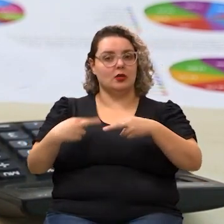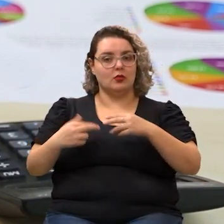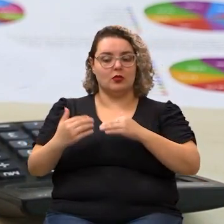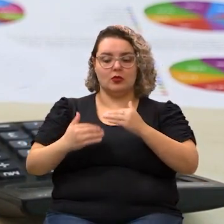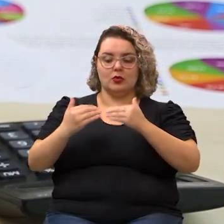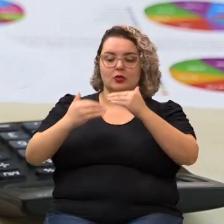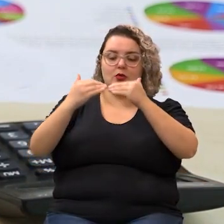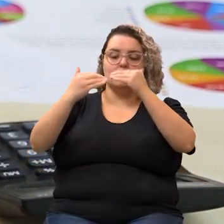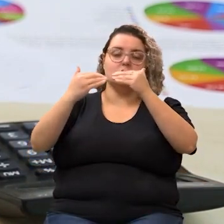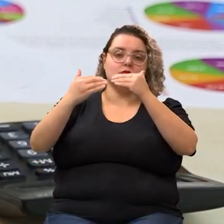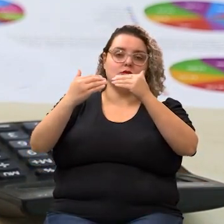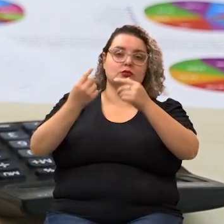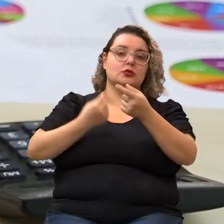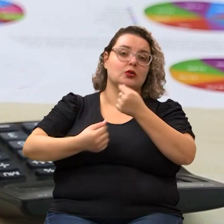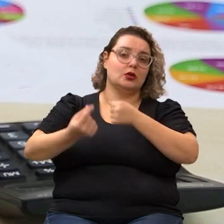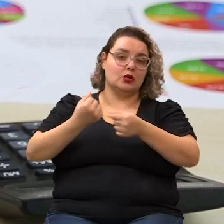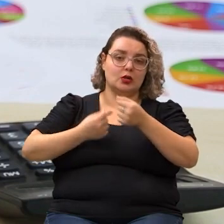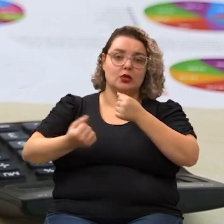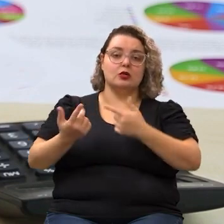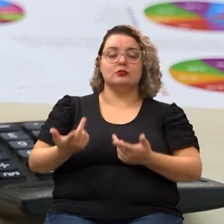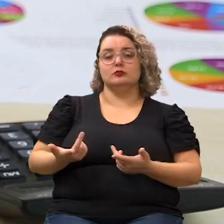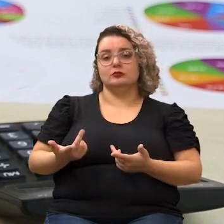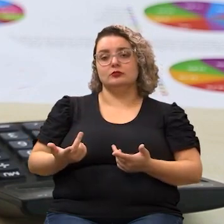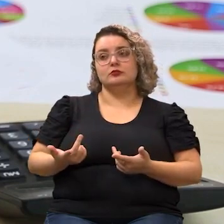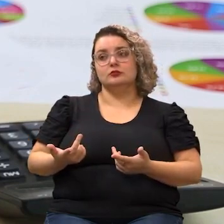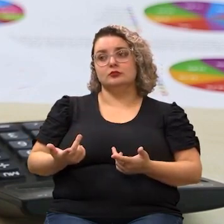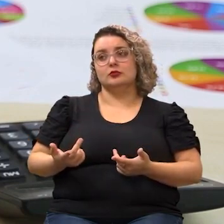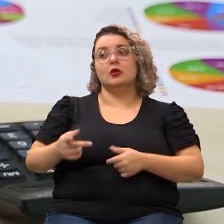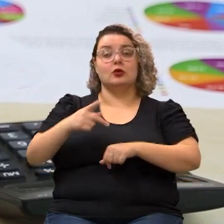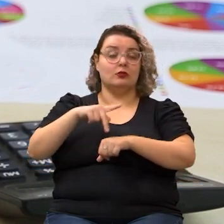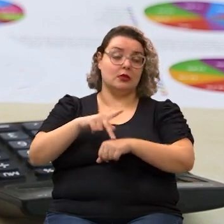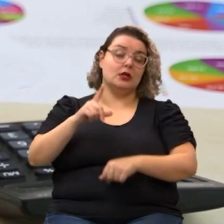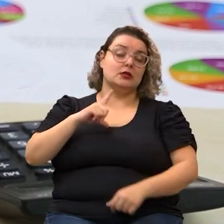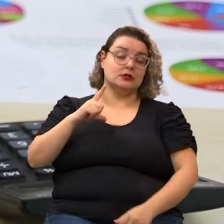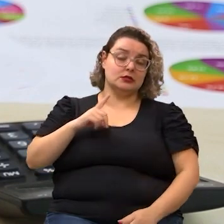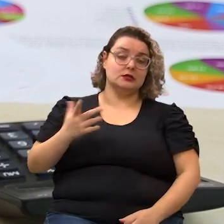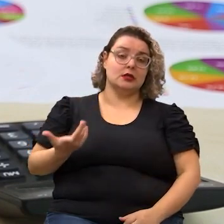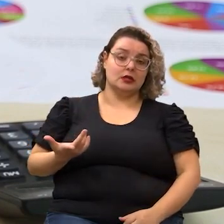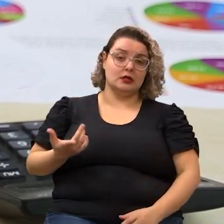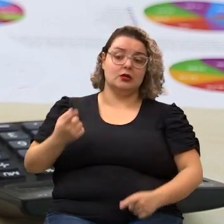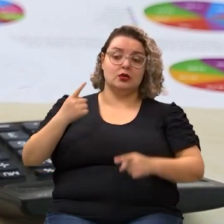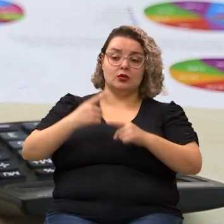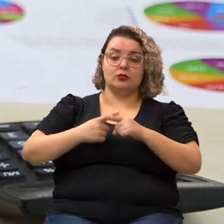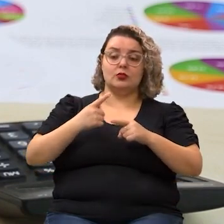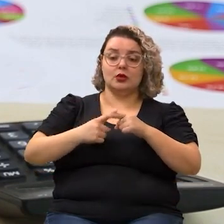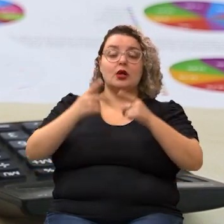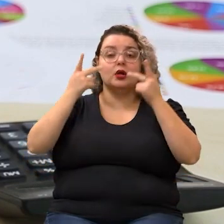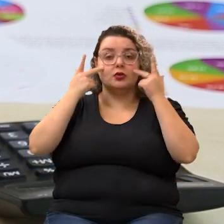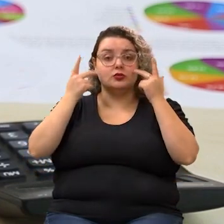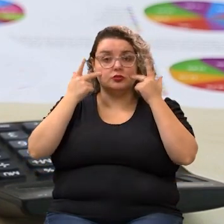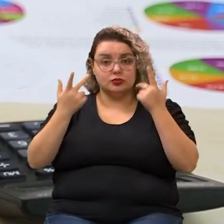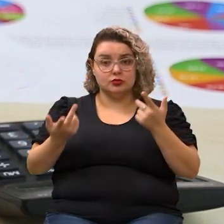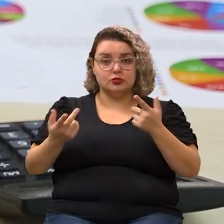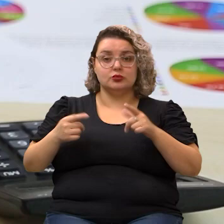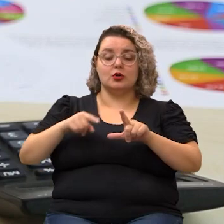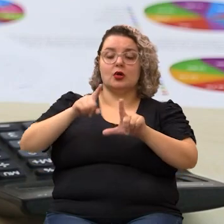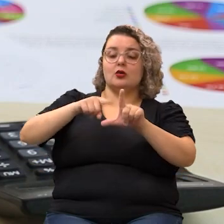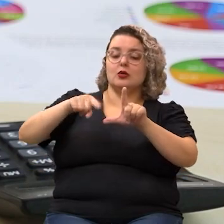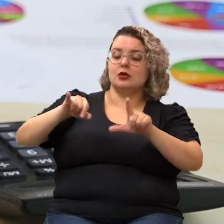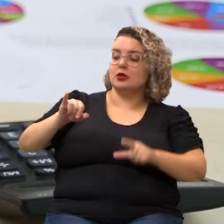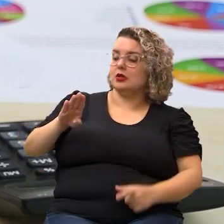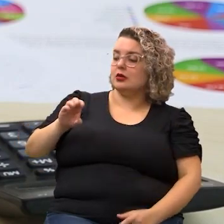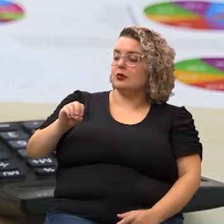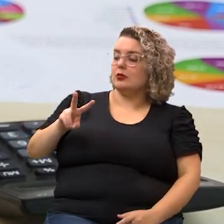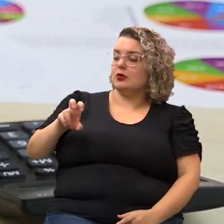ao desempenho econômico, o desempenho que um país tem, porque normalmente o índice